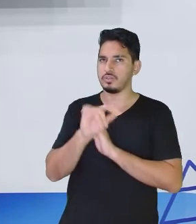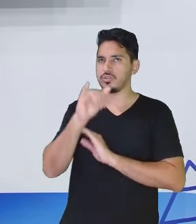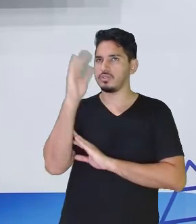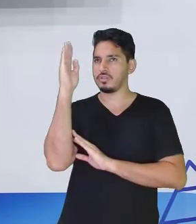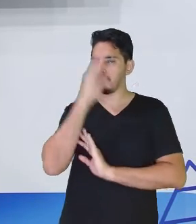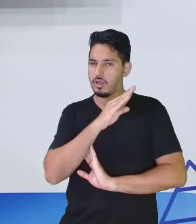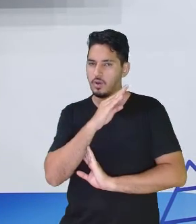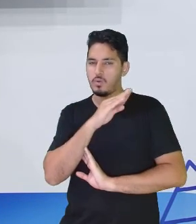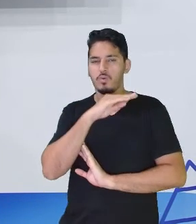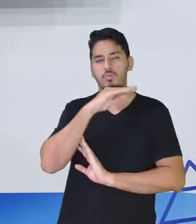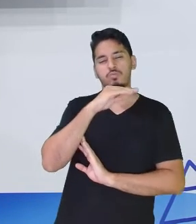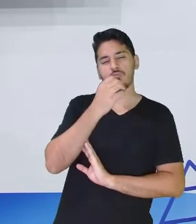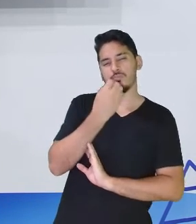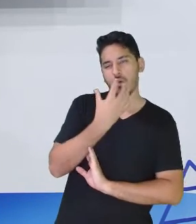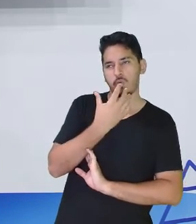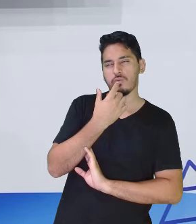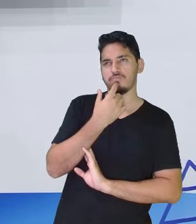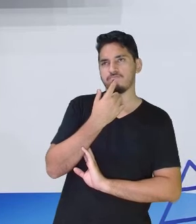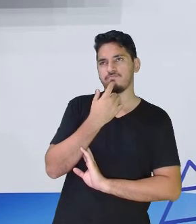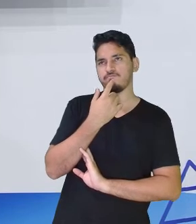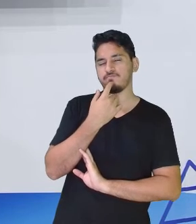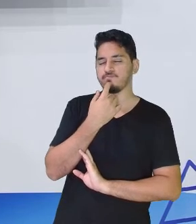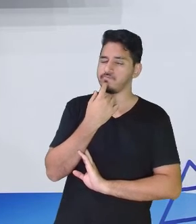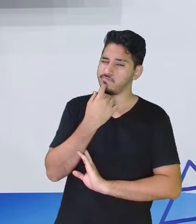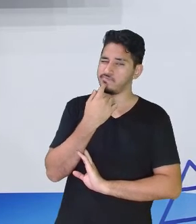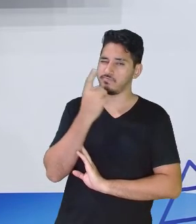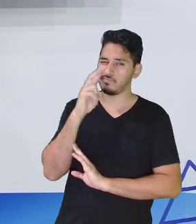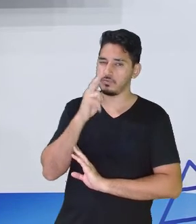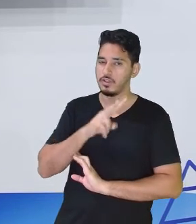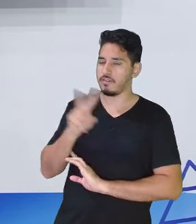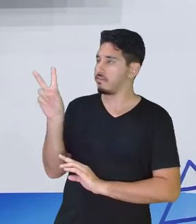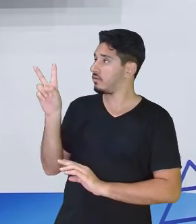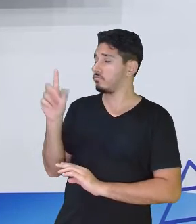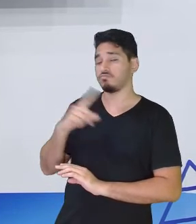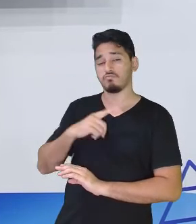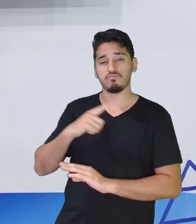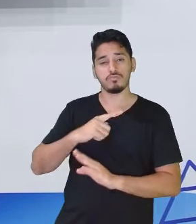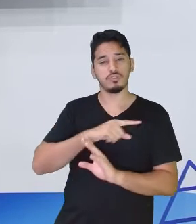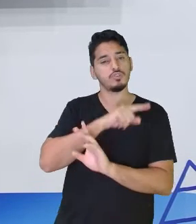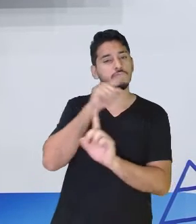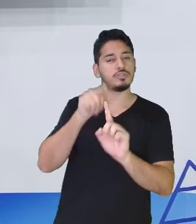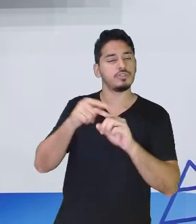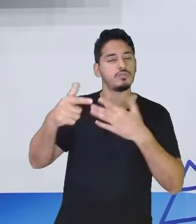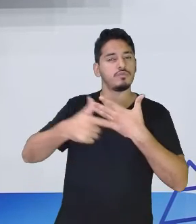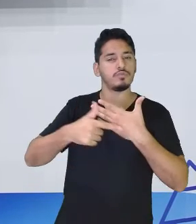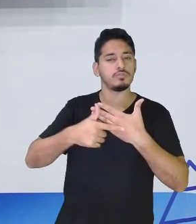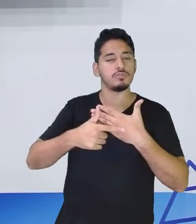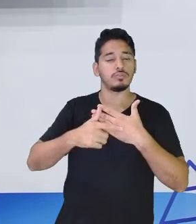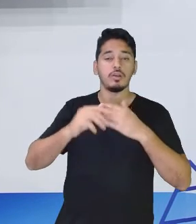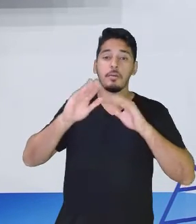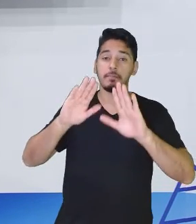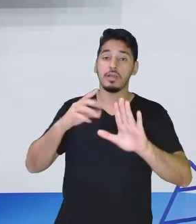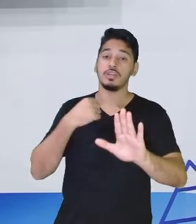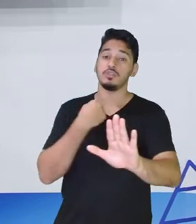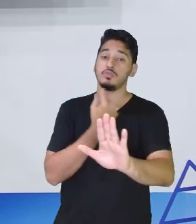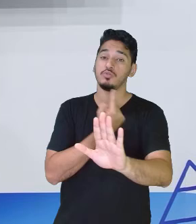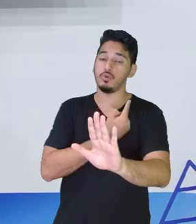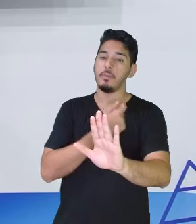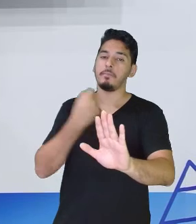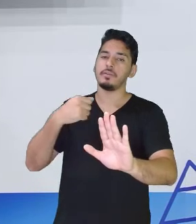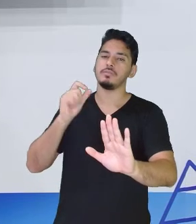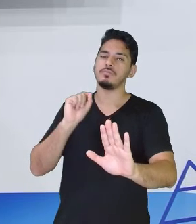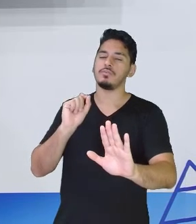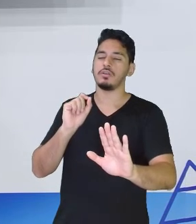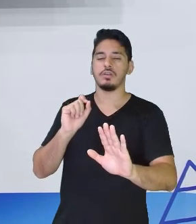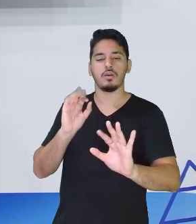era vilão ou era mocinho. Então, a gente está vendo aqui que ele tem a sua função e que cabe a cada um de nós dar